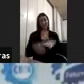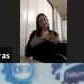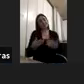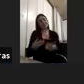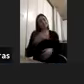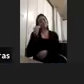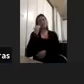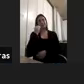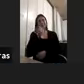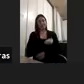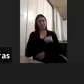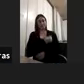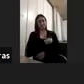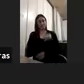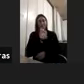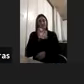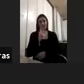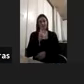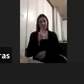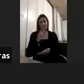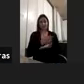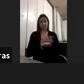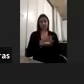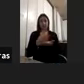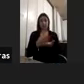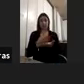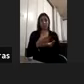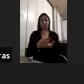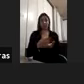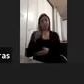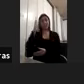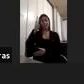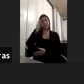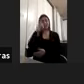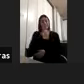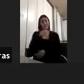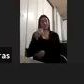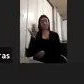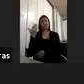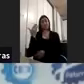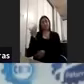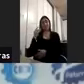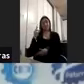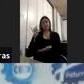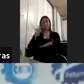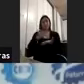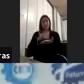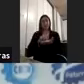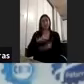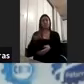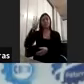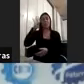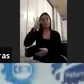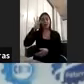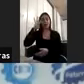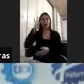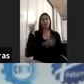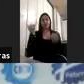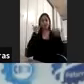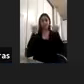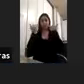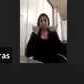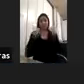começando então por aquela terça-feira que pra gente, na verdade, foi na quarta-feira. né? Entendi. Isso, porque na